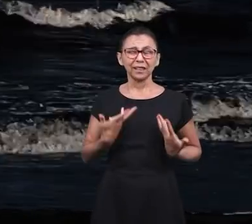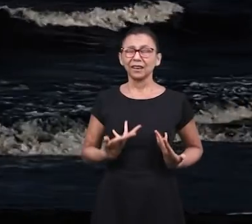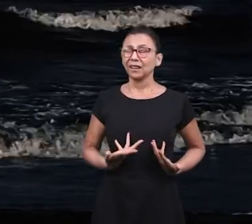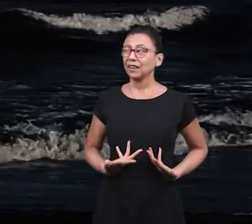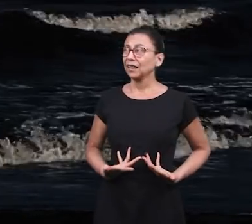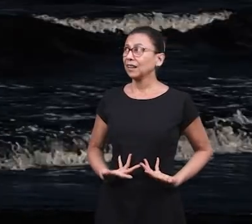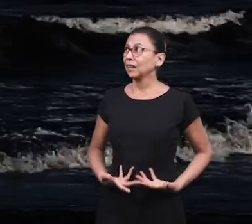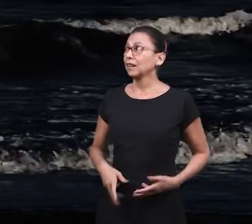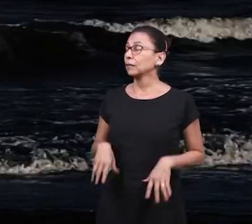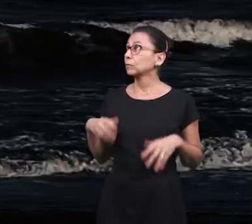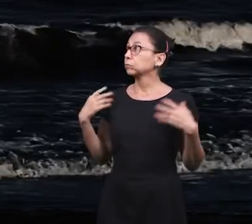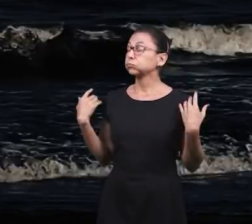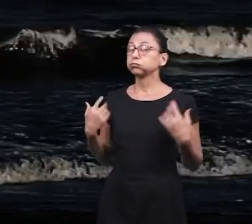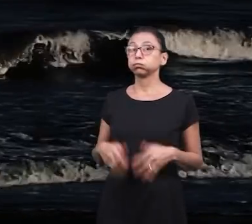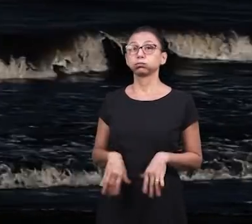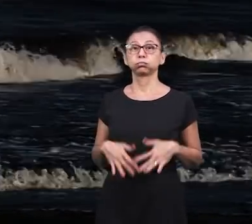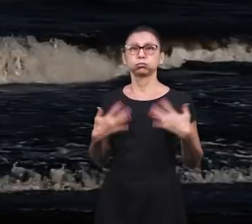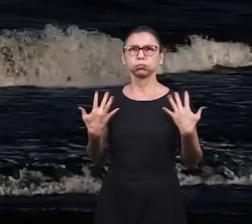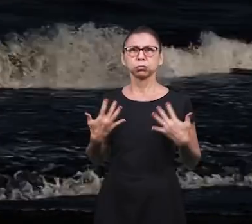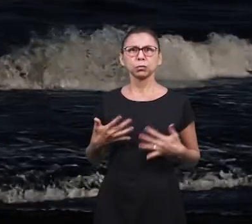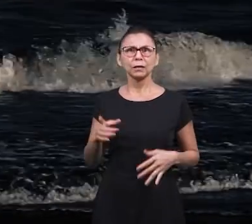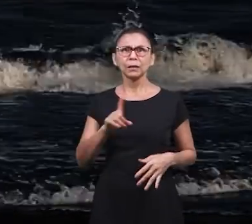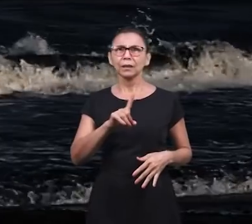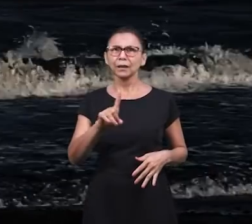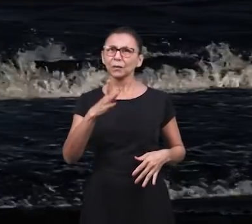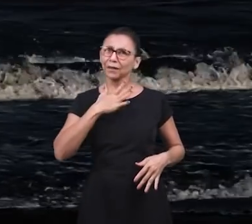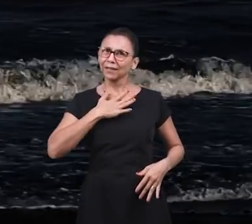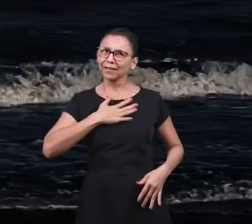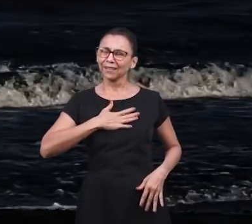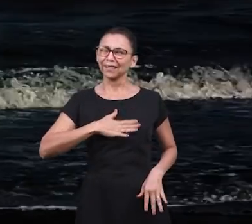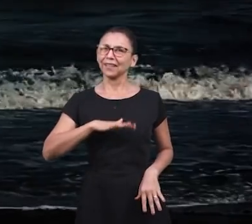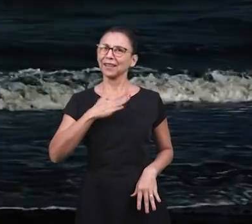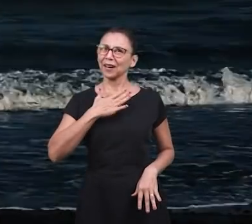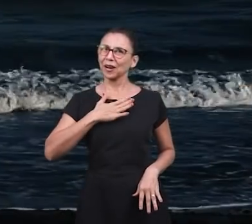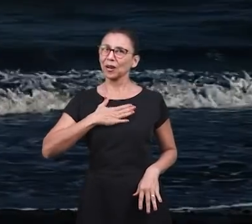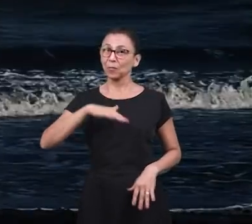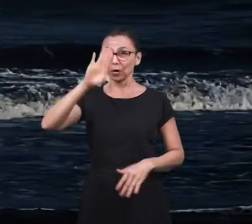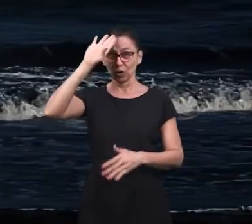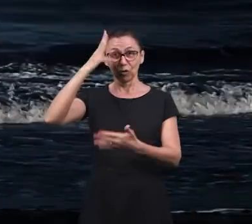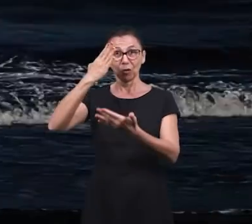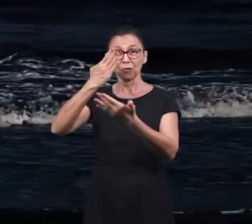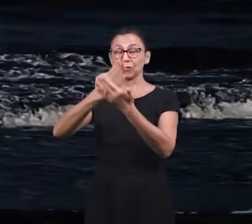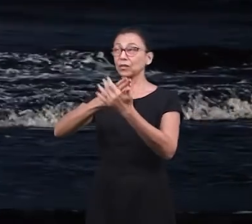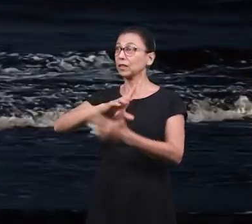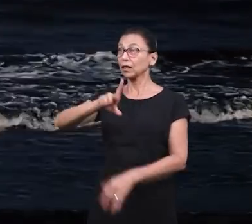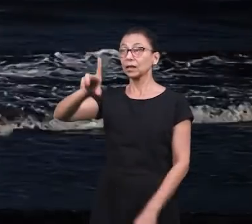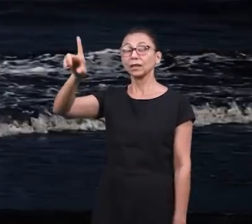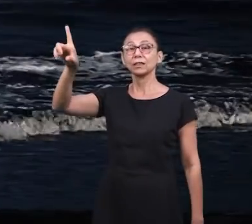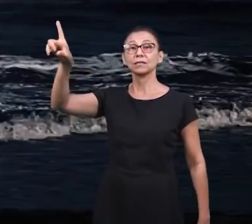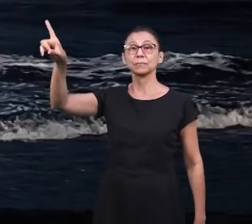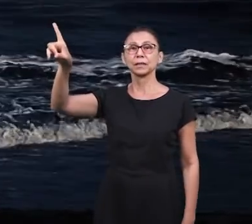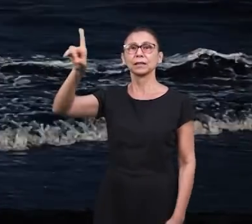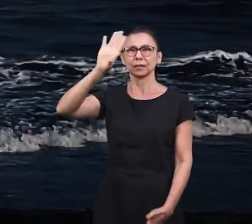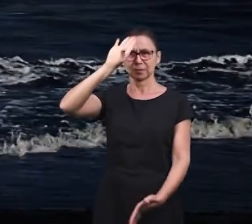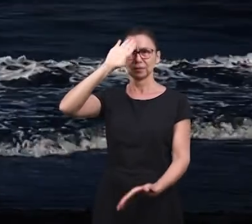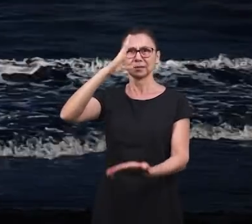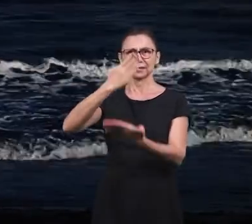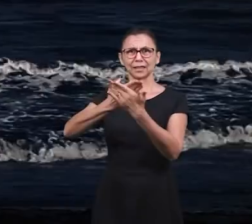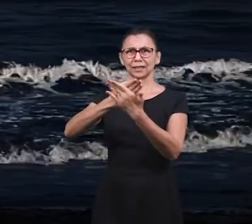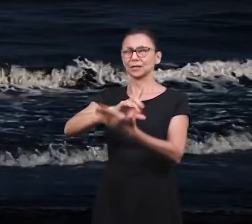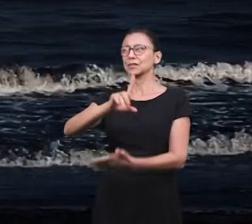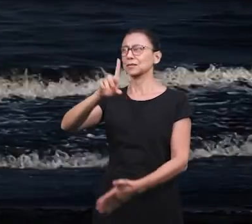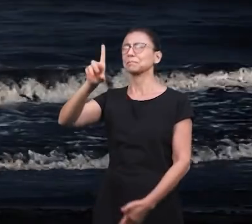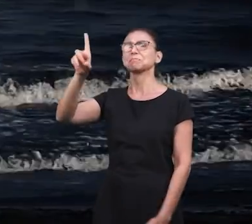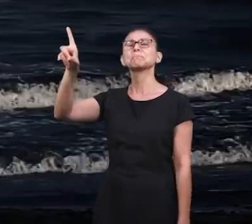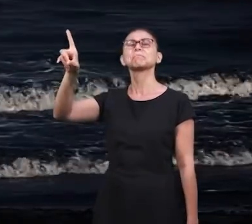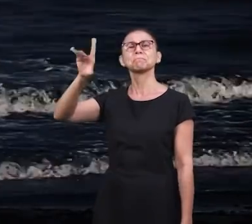Alma cansada, não desesperes, espera em Deus. Espera